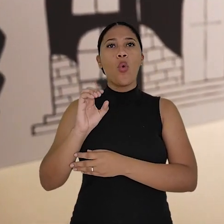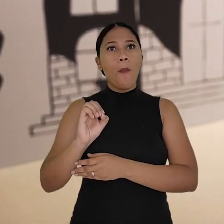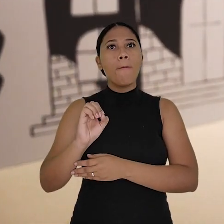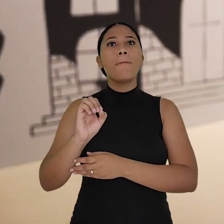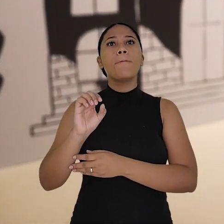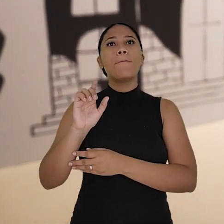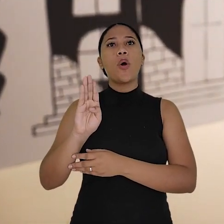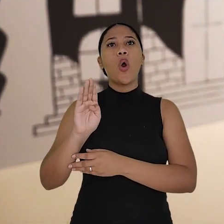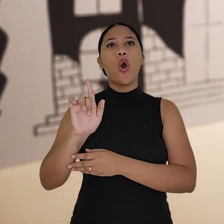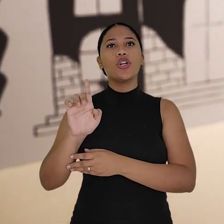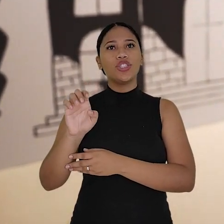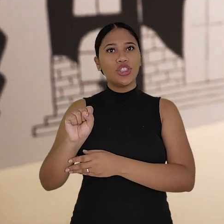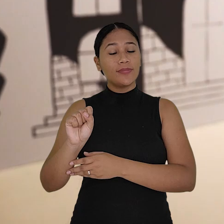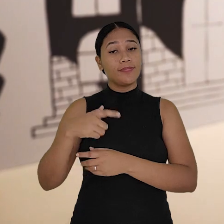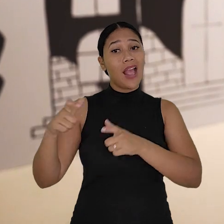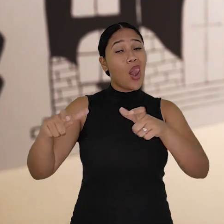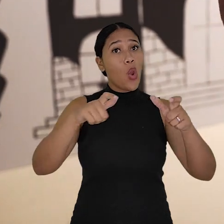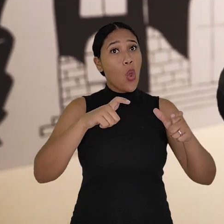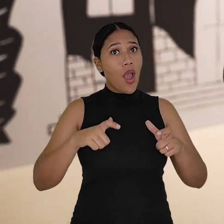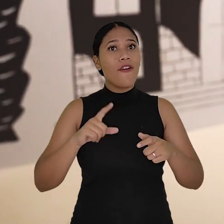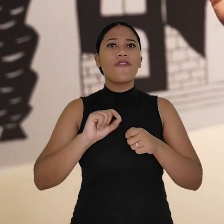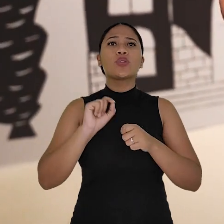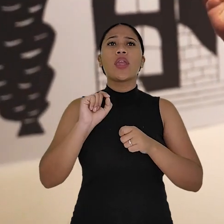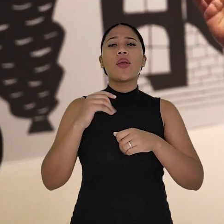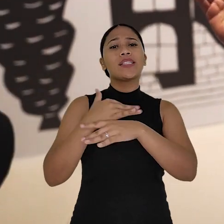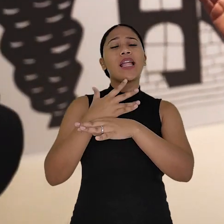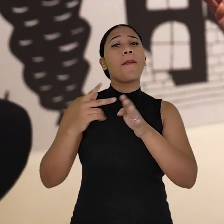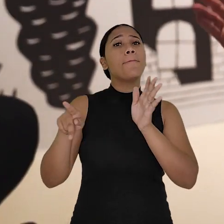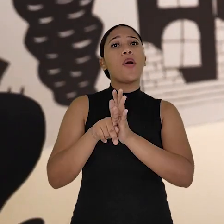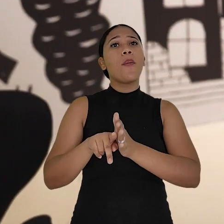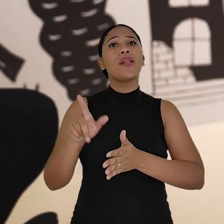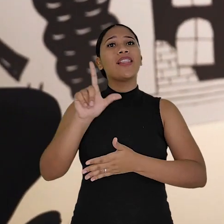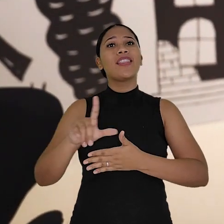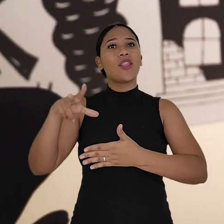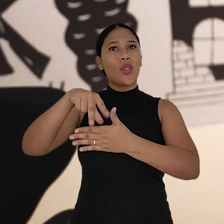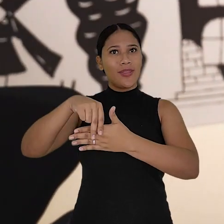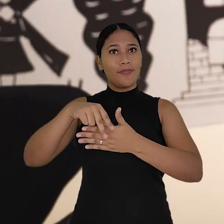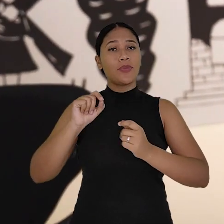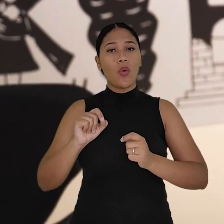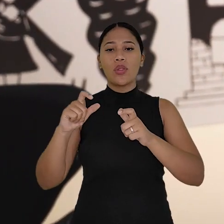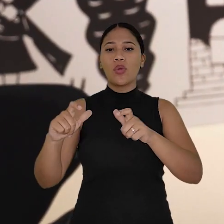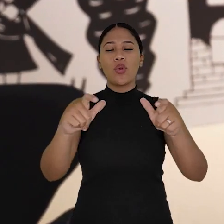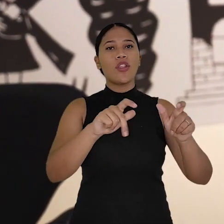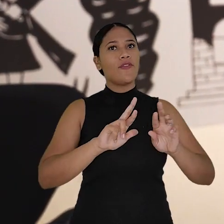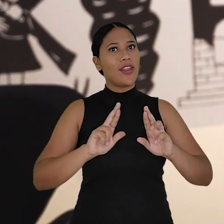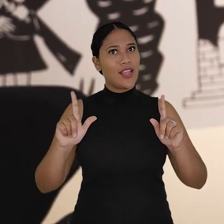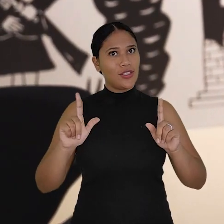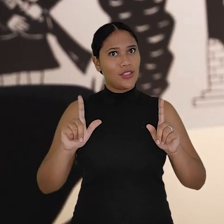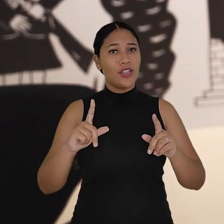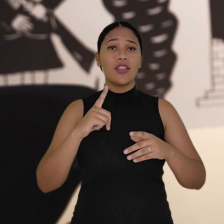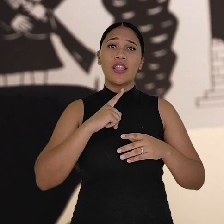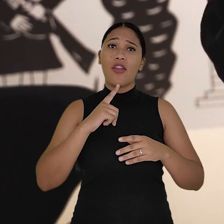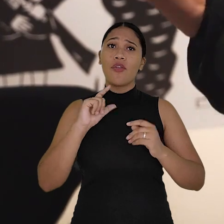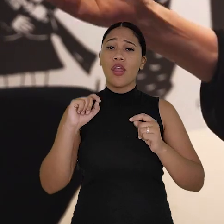especialmente para cada lugar uma cidade de cordel. Então, cada lugar ela foi diferente. Teve lugar